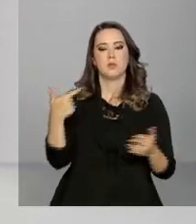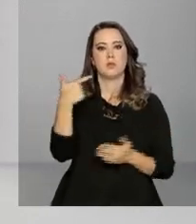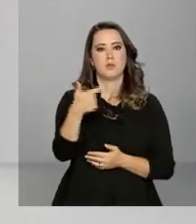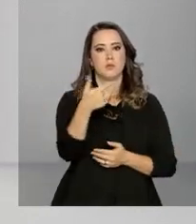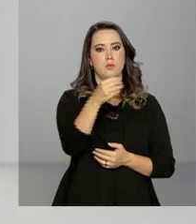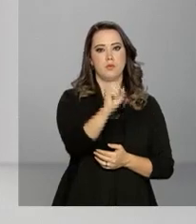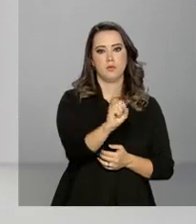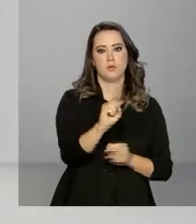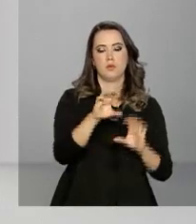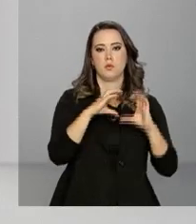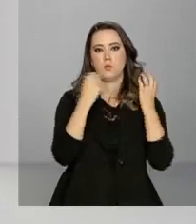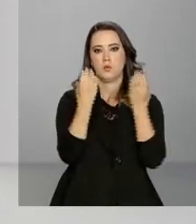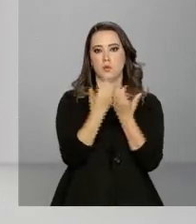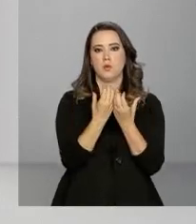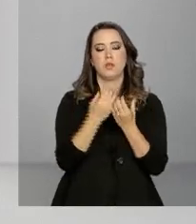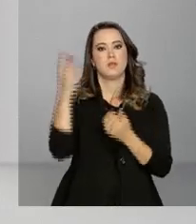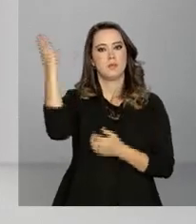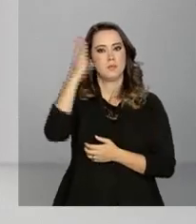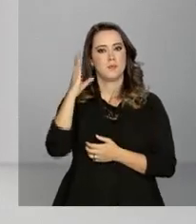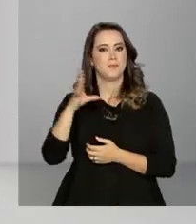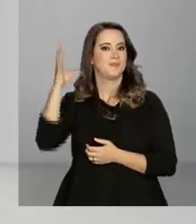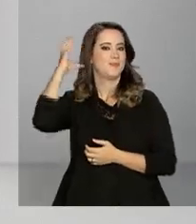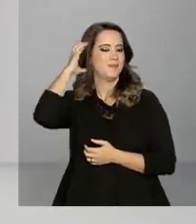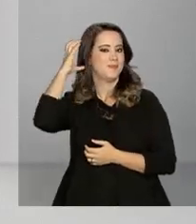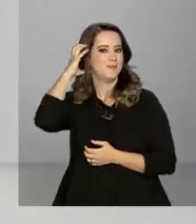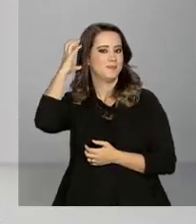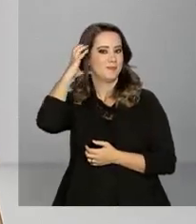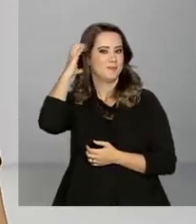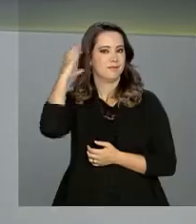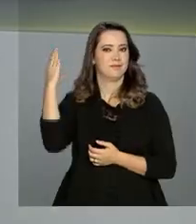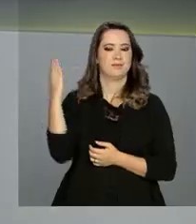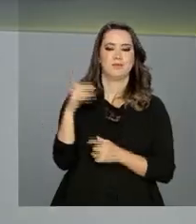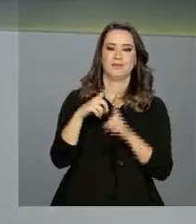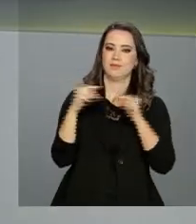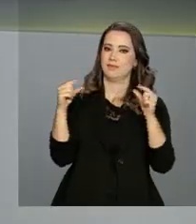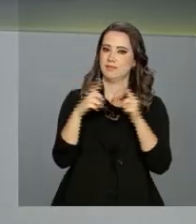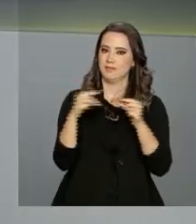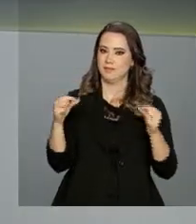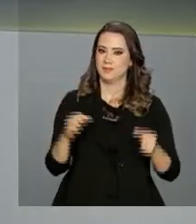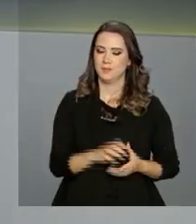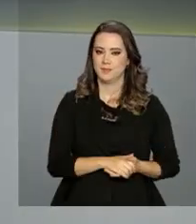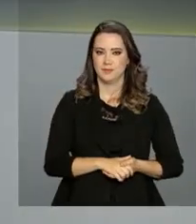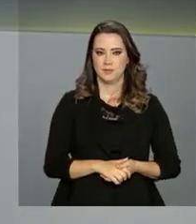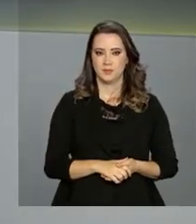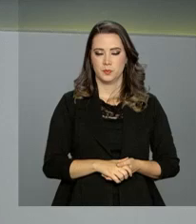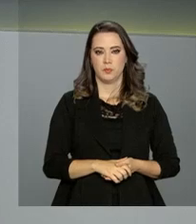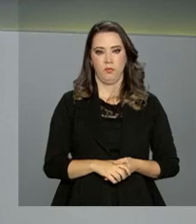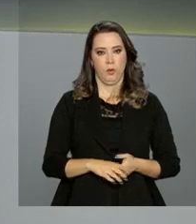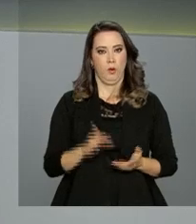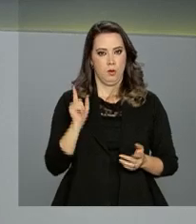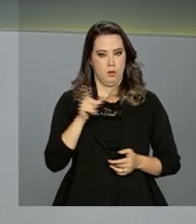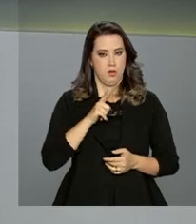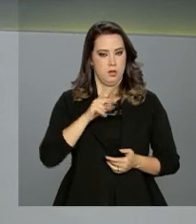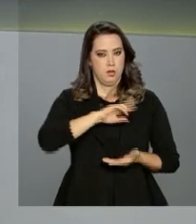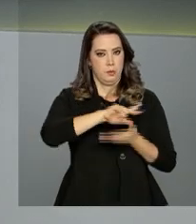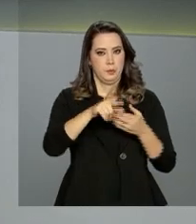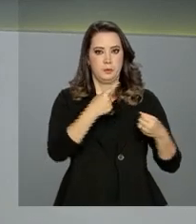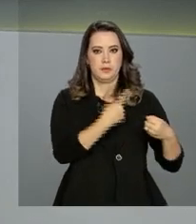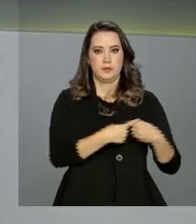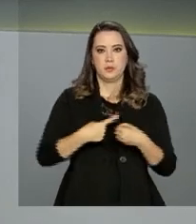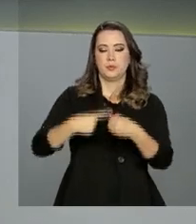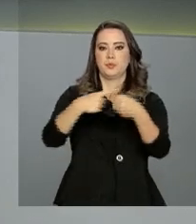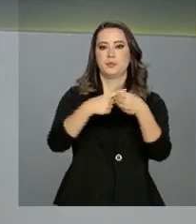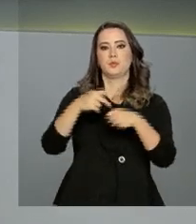congresso brasileiro de radiodifusão aqui em brasília disponíveis em várias cidades do país os centros de